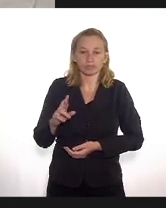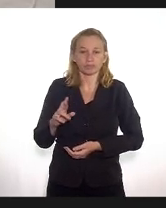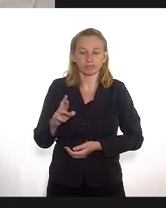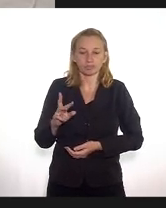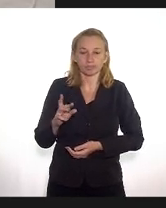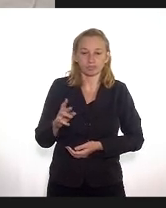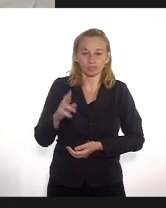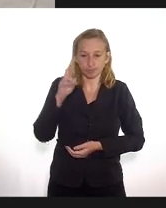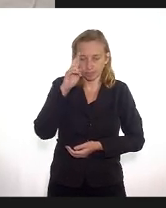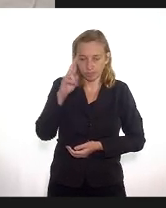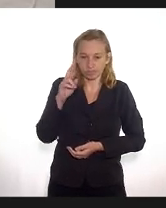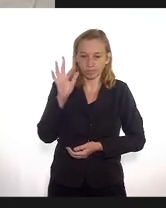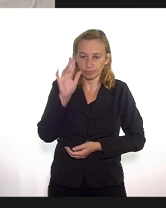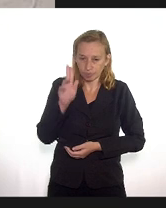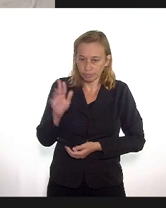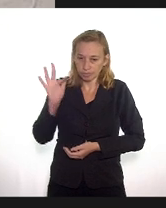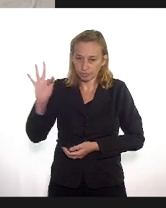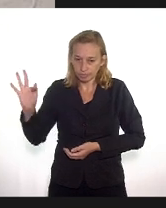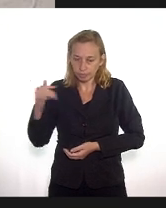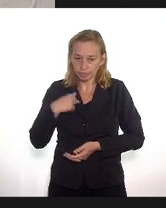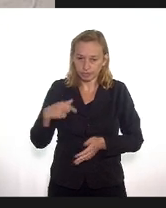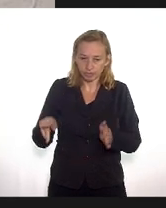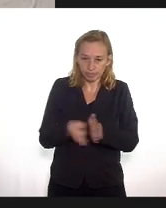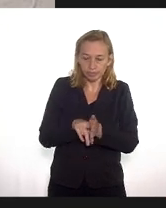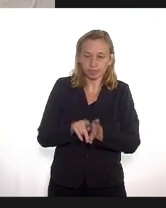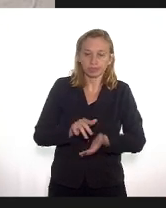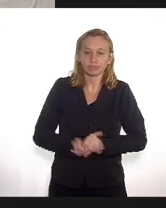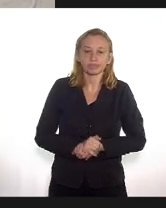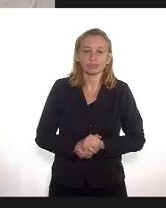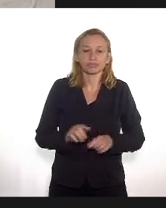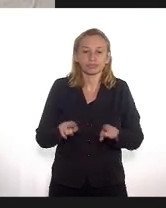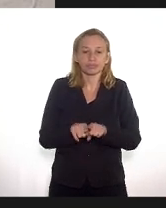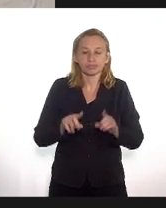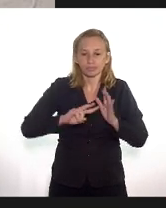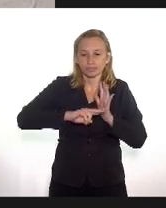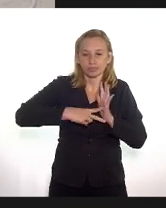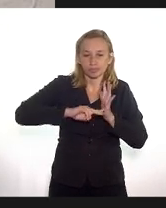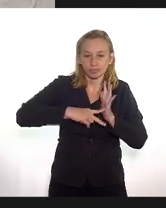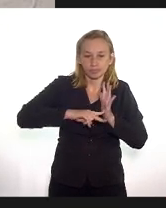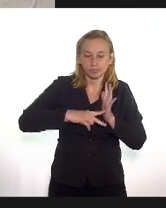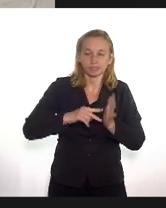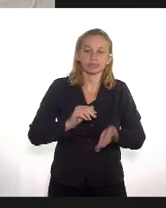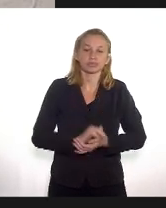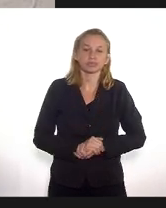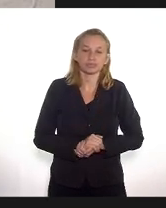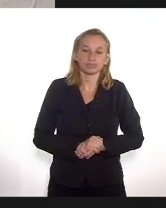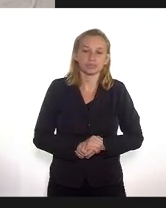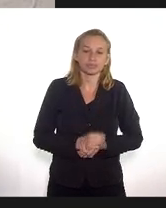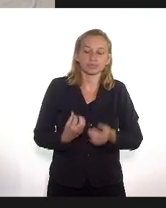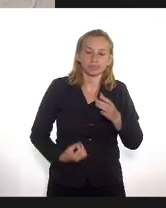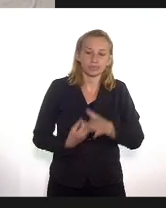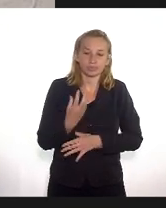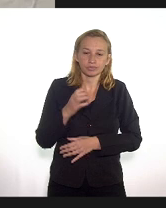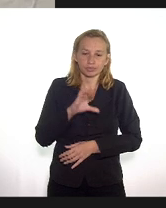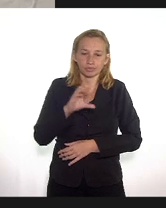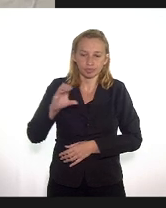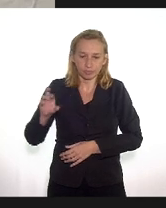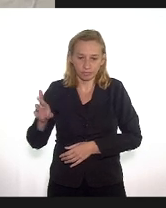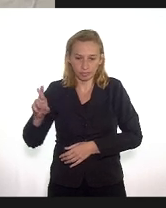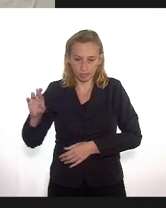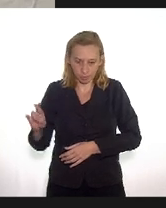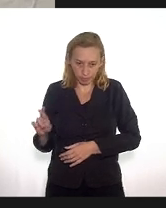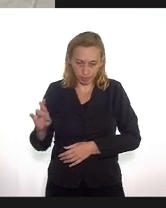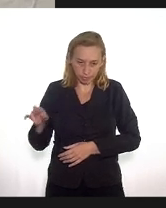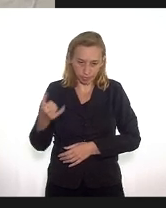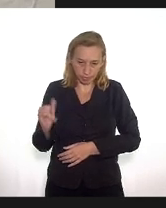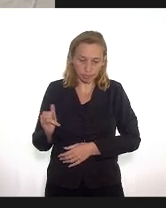querida Universidade Federal Fluminense, que eu faço parte, também ao sindicato, a DOPEAG e a Fundação CCERJ, na pessoa